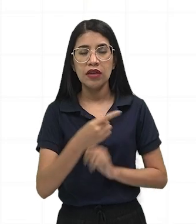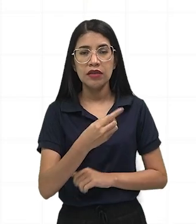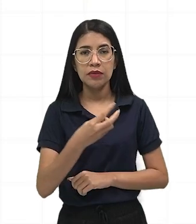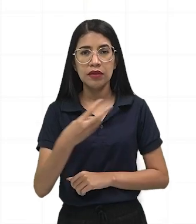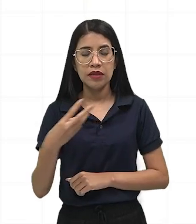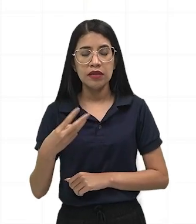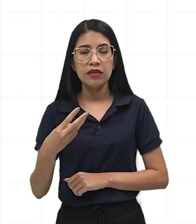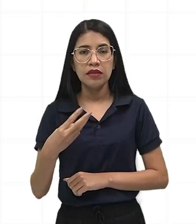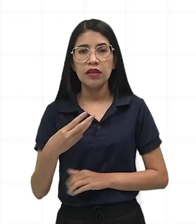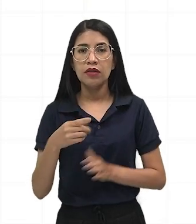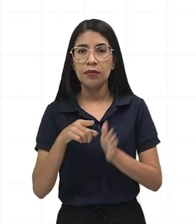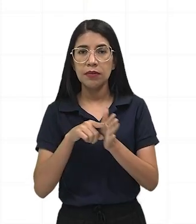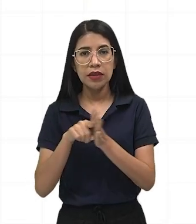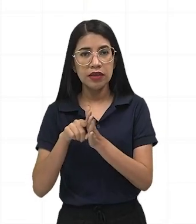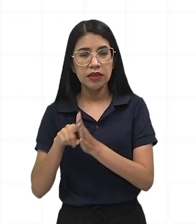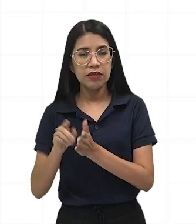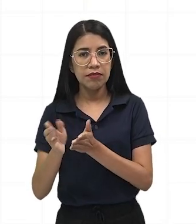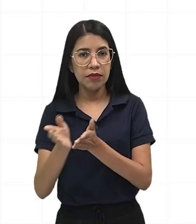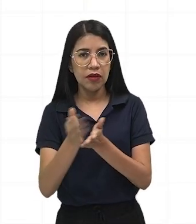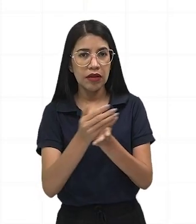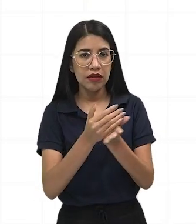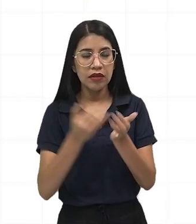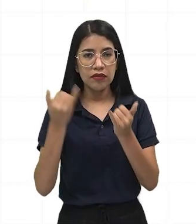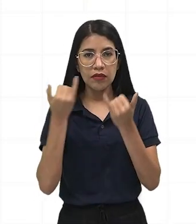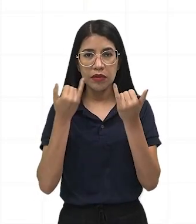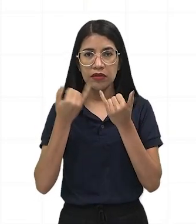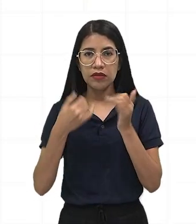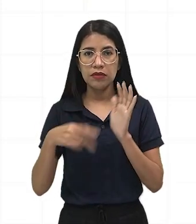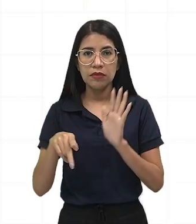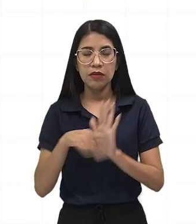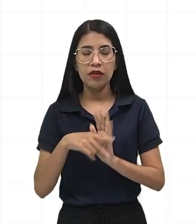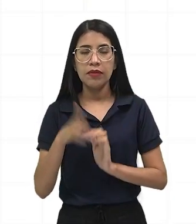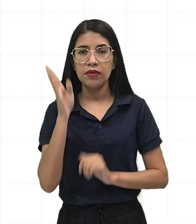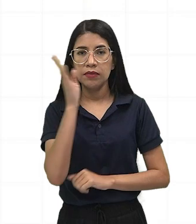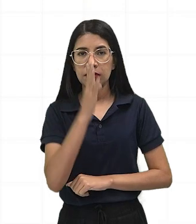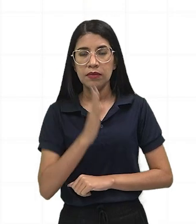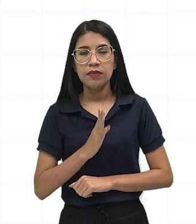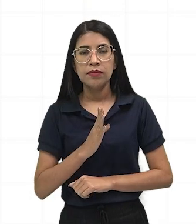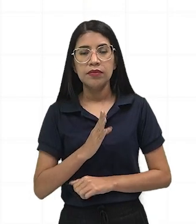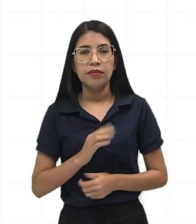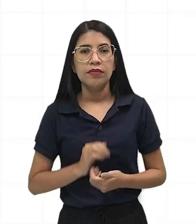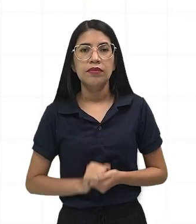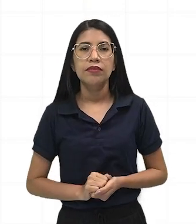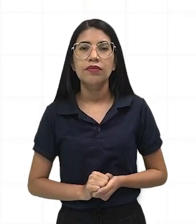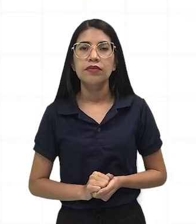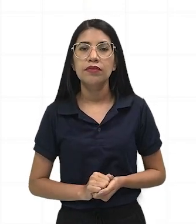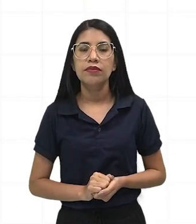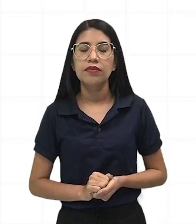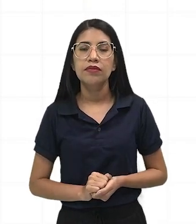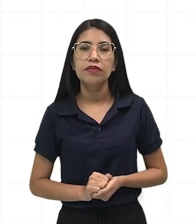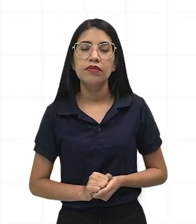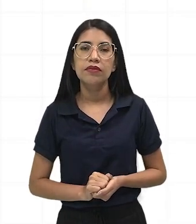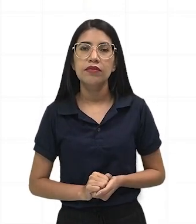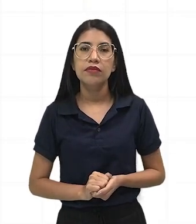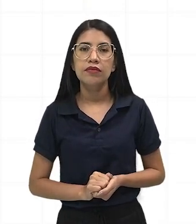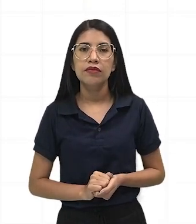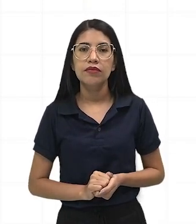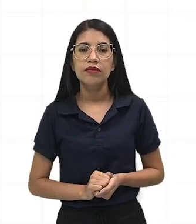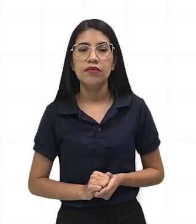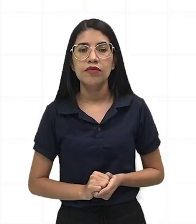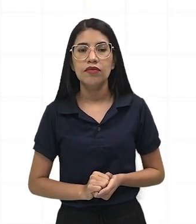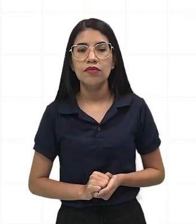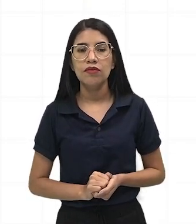13º censo do Brasil. 13º censo do Brasil. O